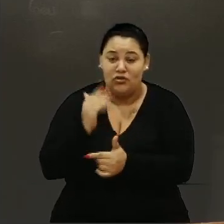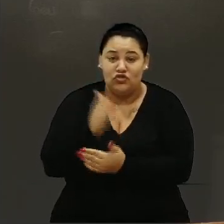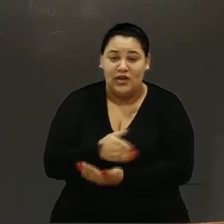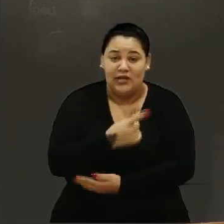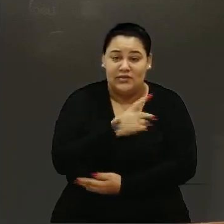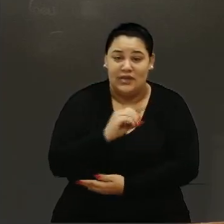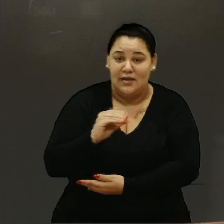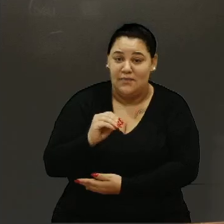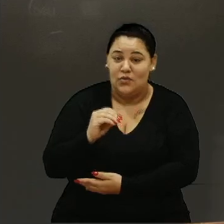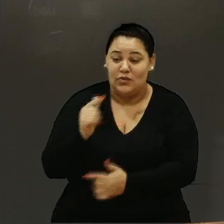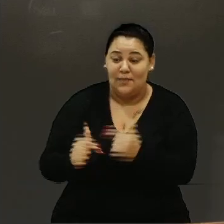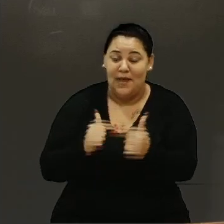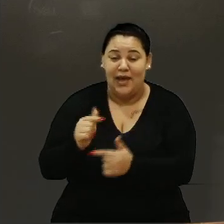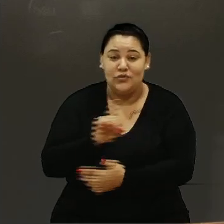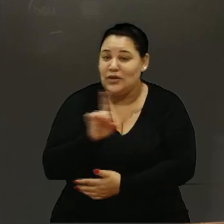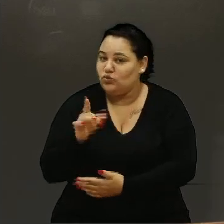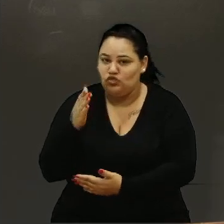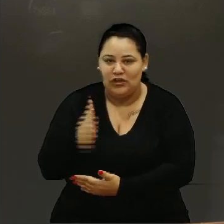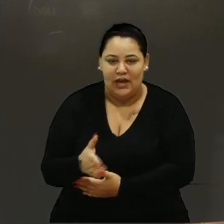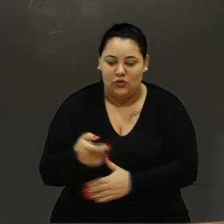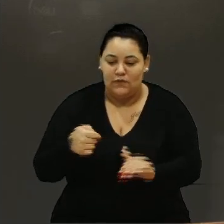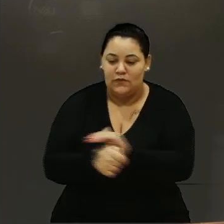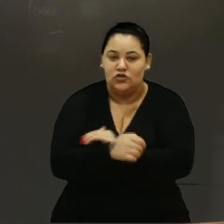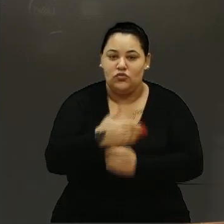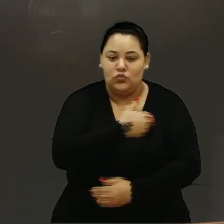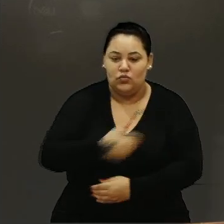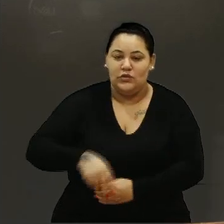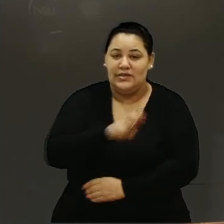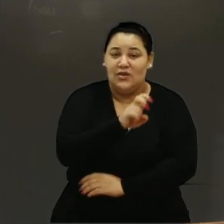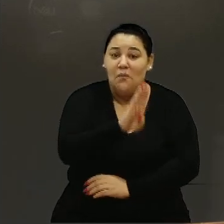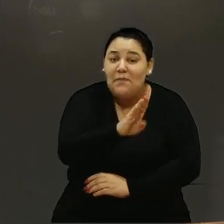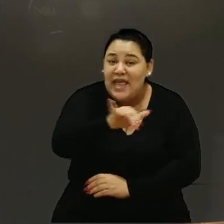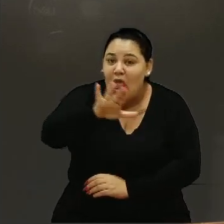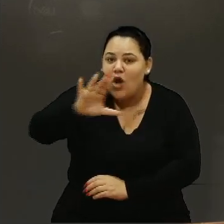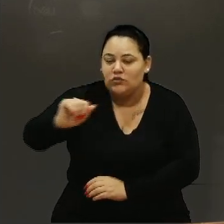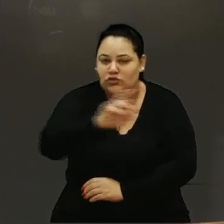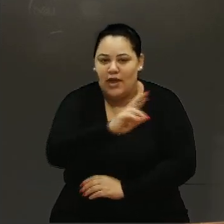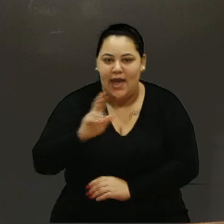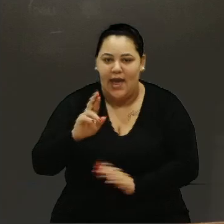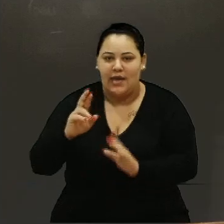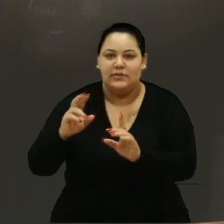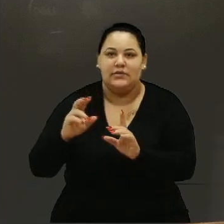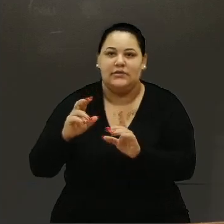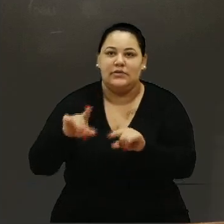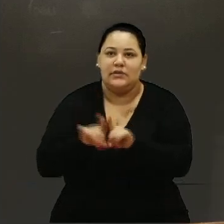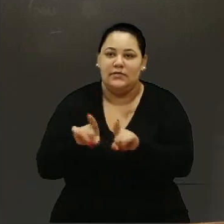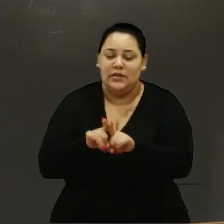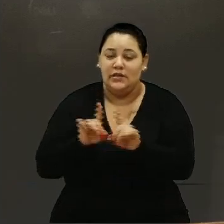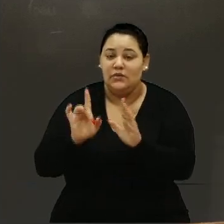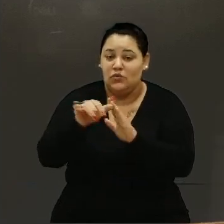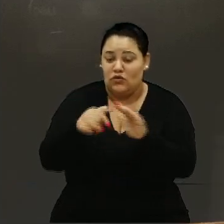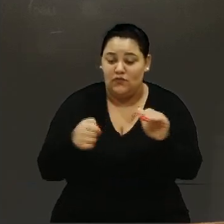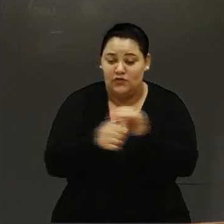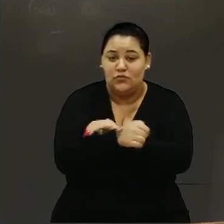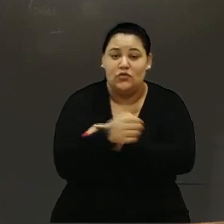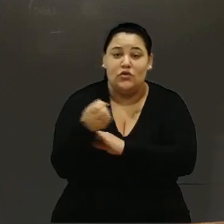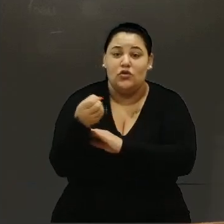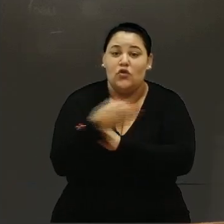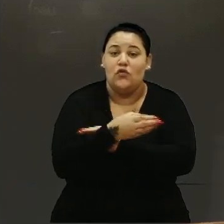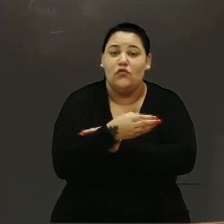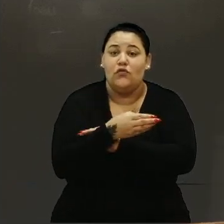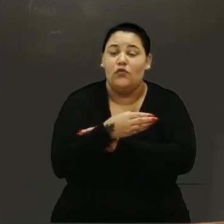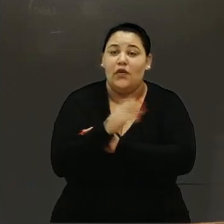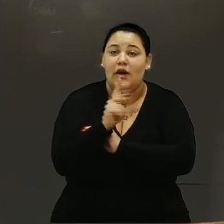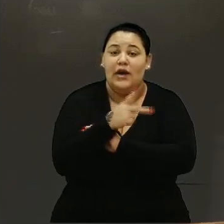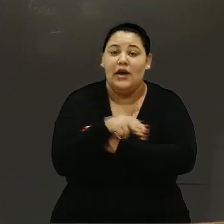empregos indiretos e um investimento público de 5 bilhões de reais. Posteriormente, investimento de um novo hub de